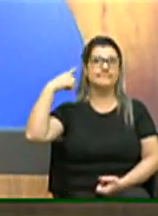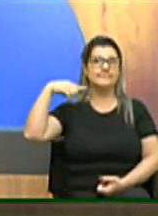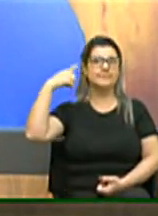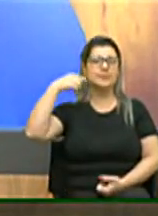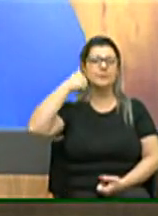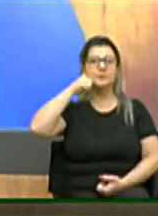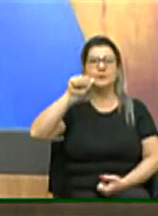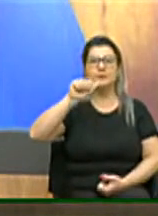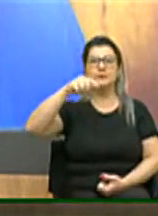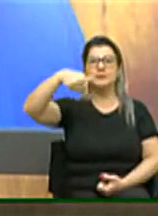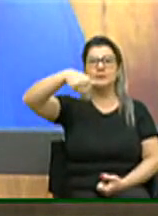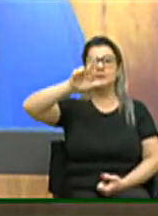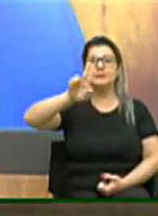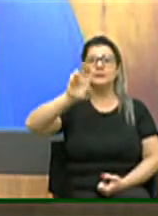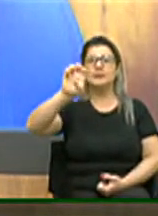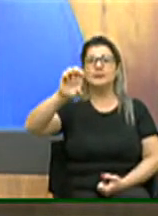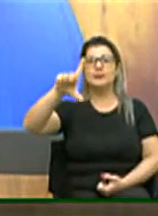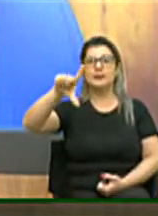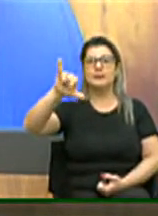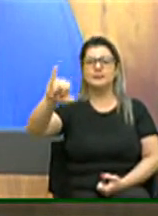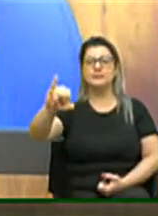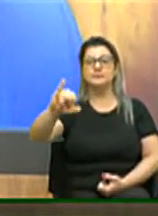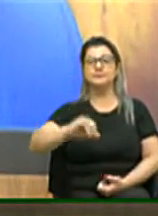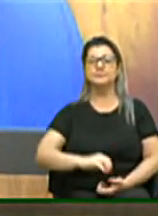Deputada Kelly Moraes.